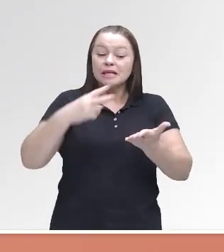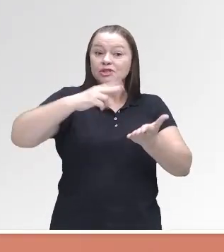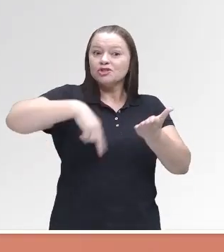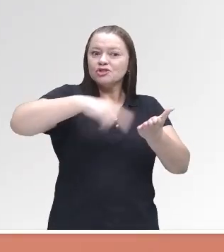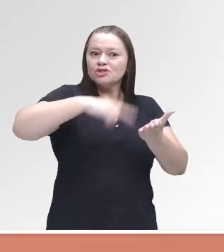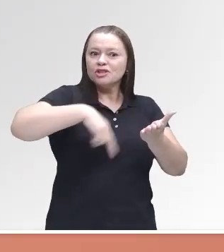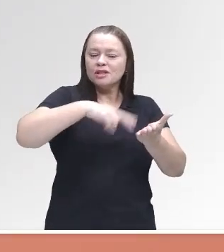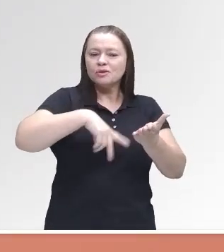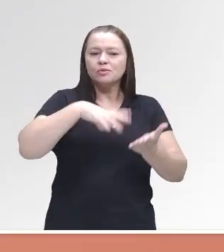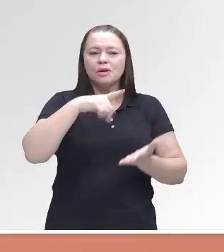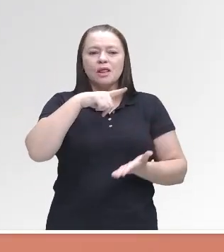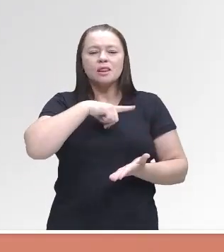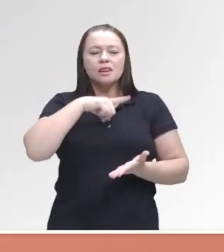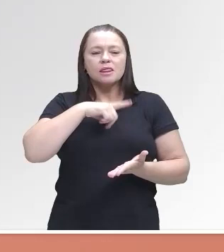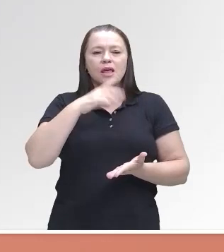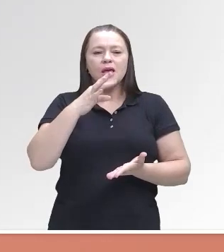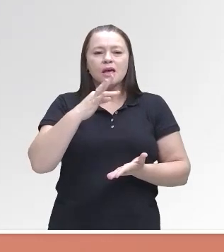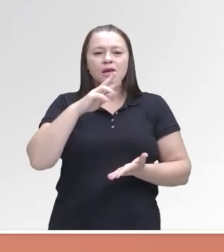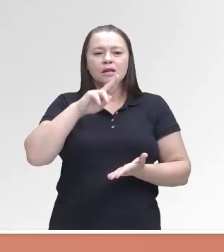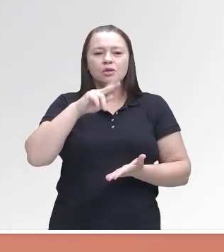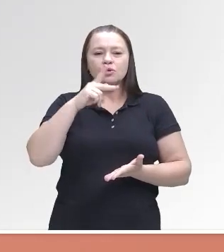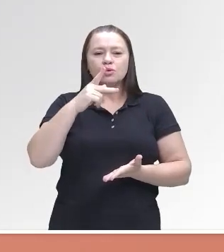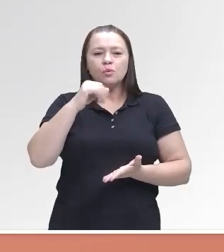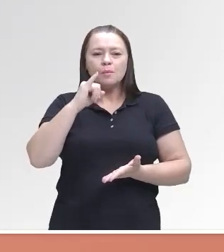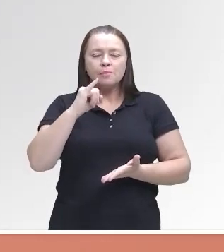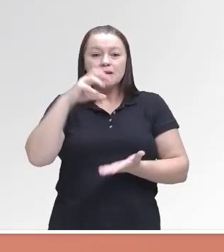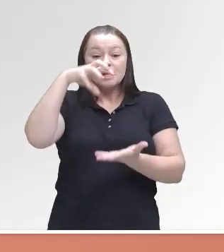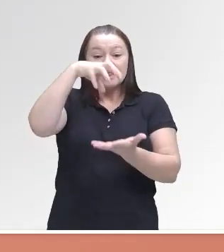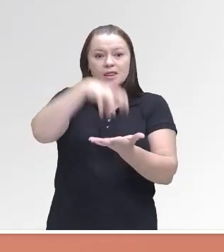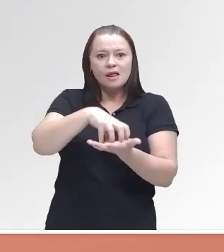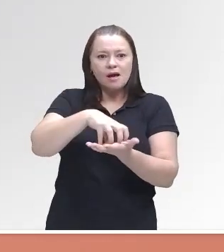tem tupi na oca. É